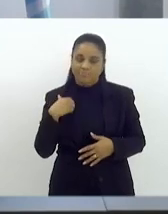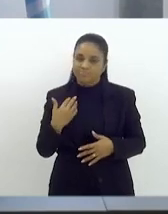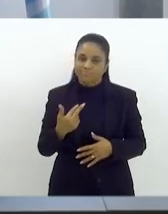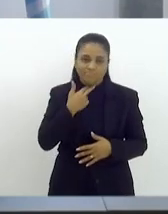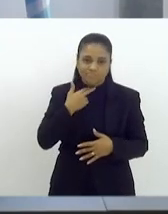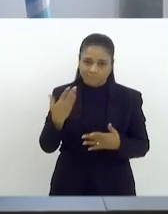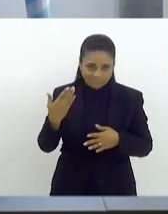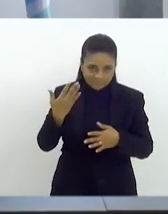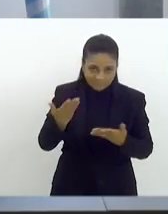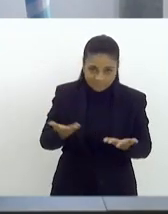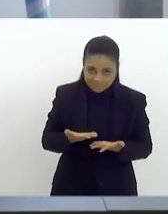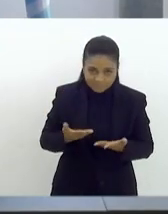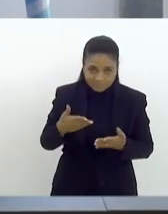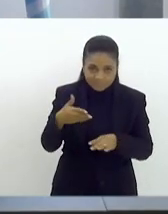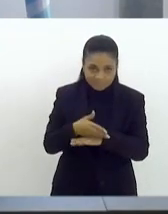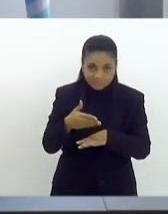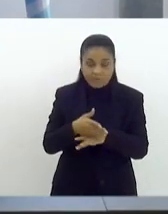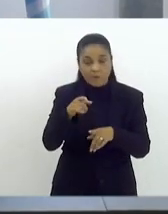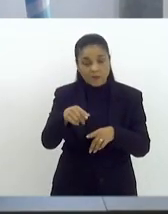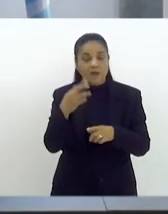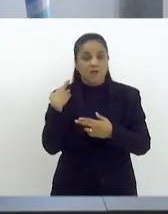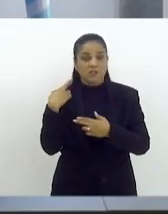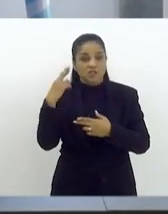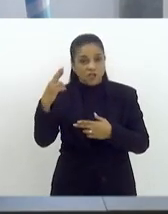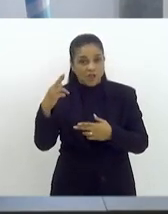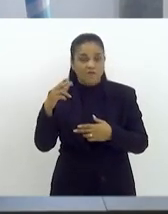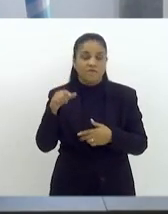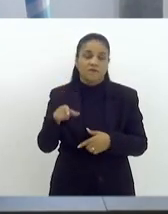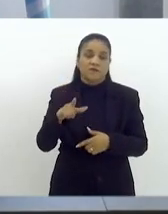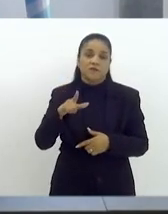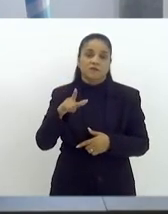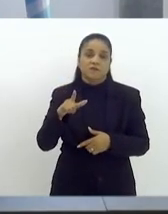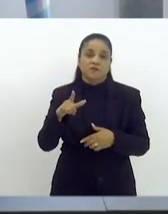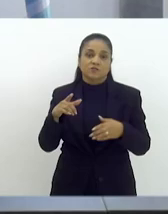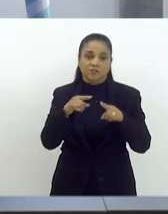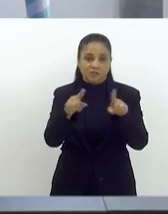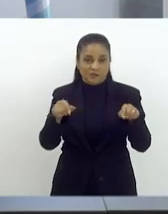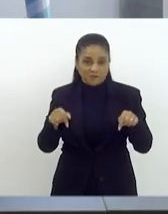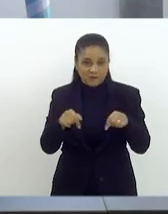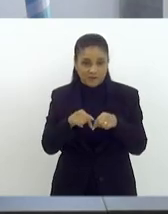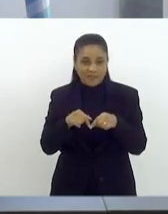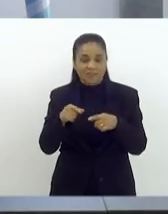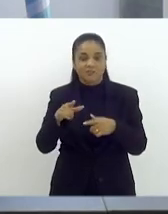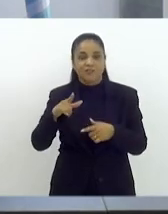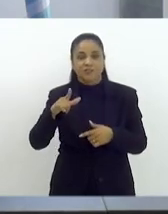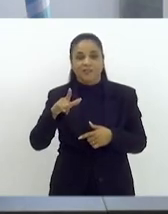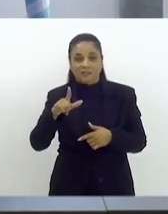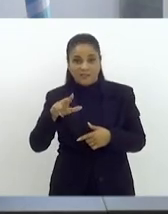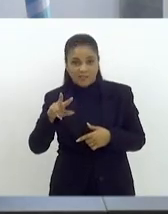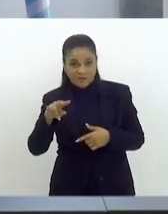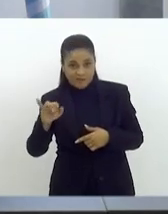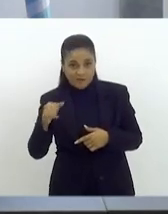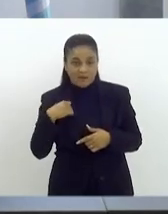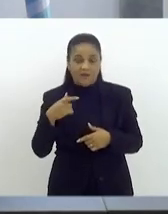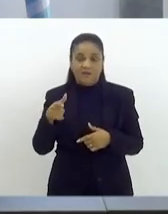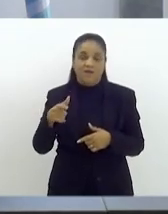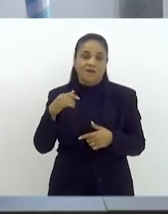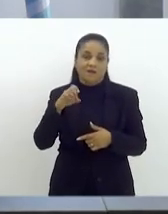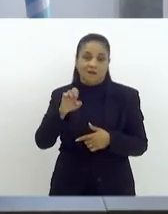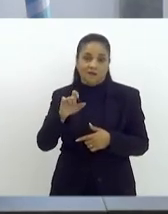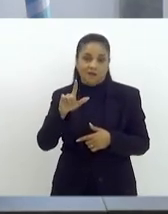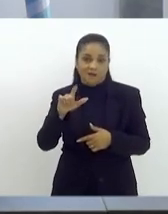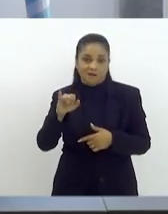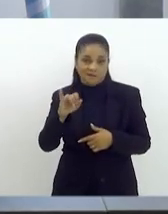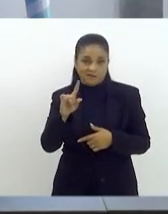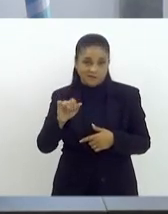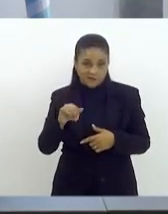doutora Lívia é chefe de gabinete e a doutora Elisângela é a pesquisadora do dossiê mulher então o nosso interesse